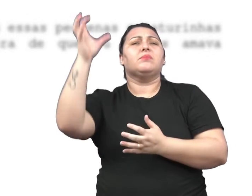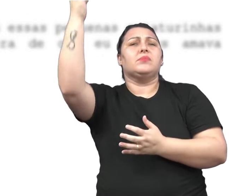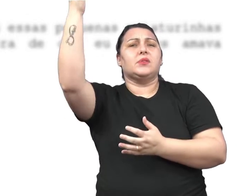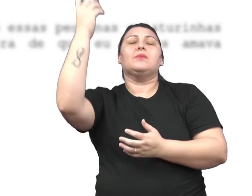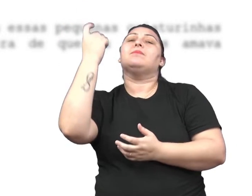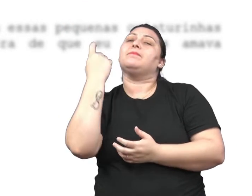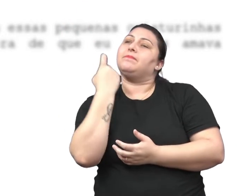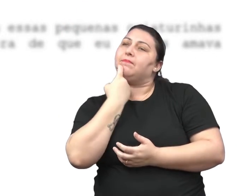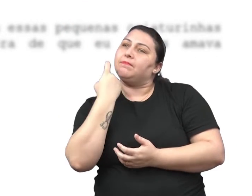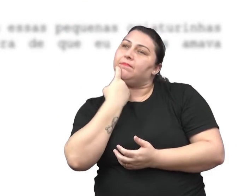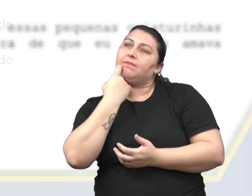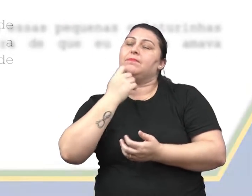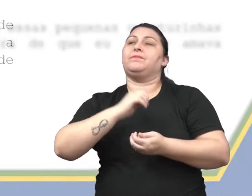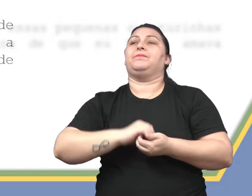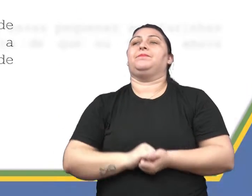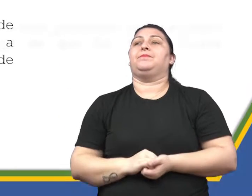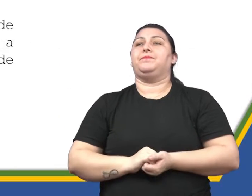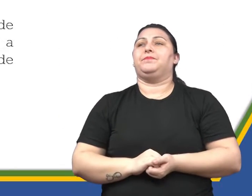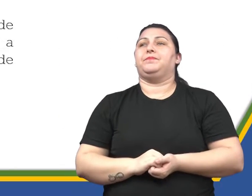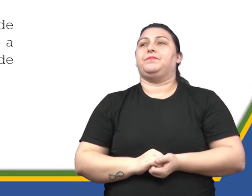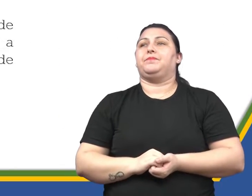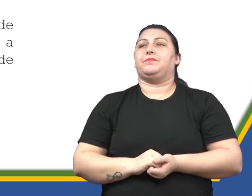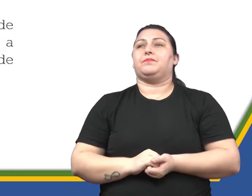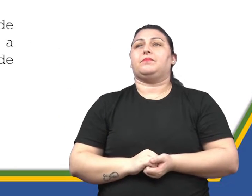uma sexta-feira.